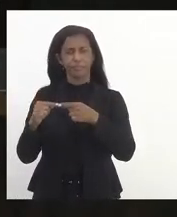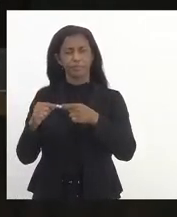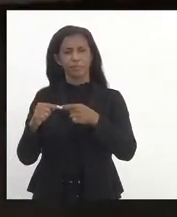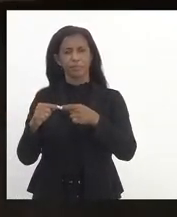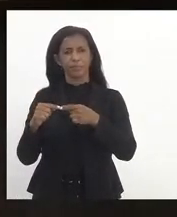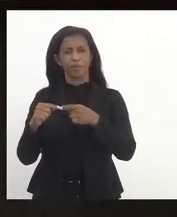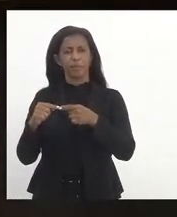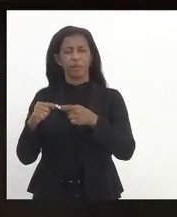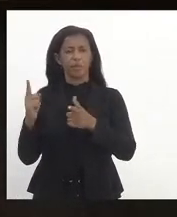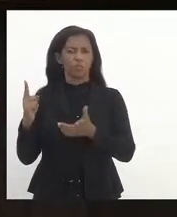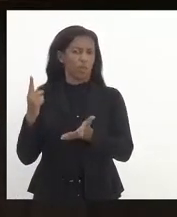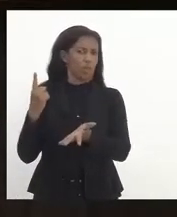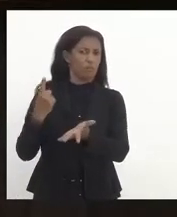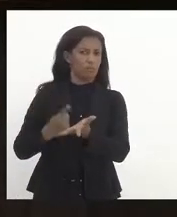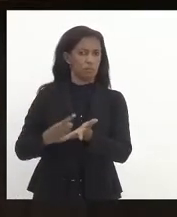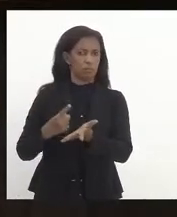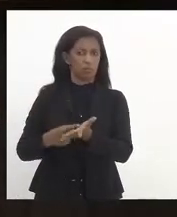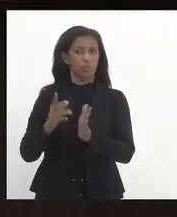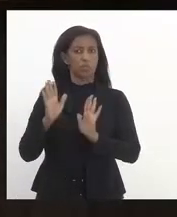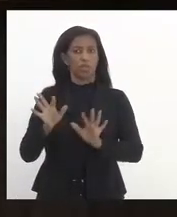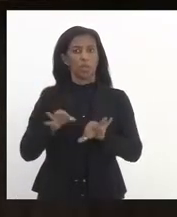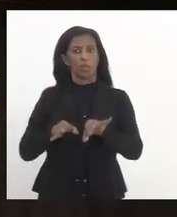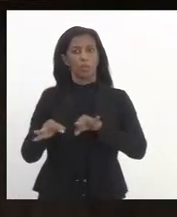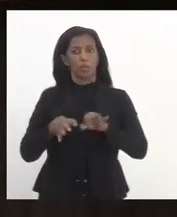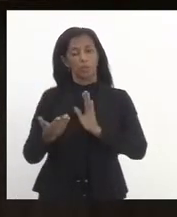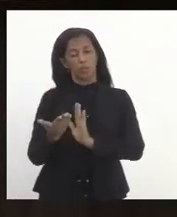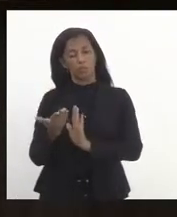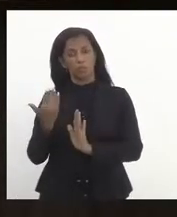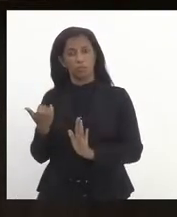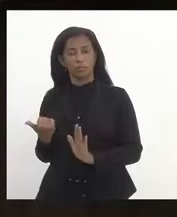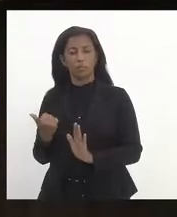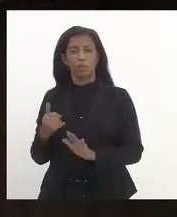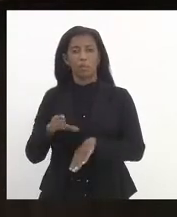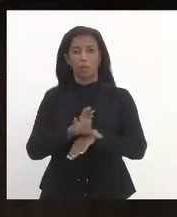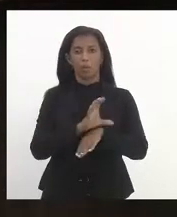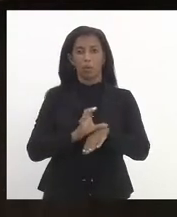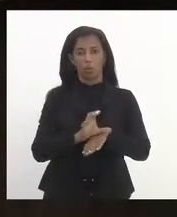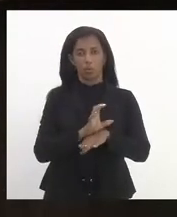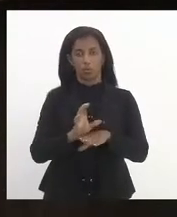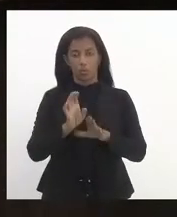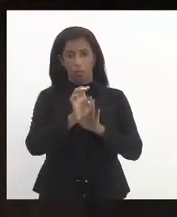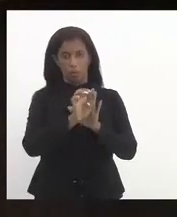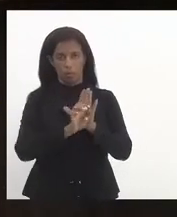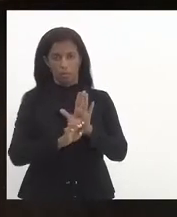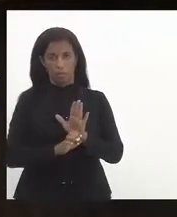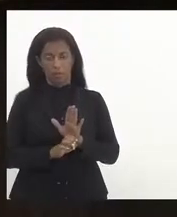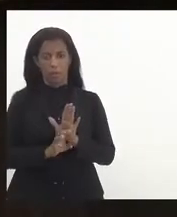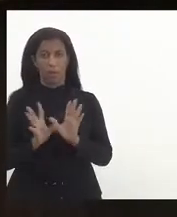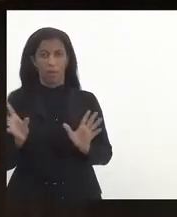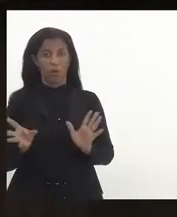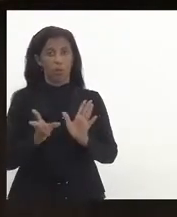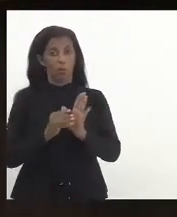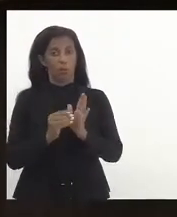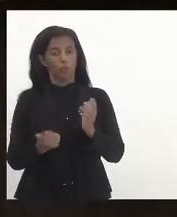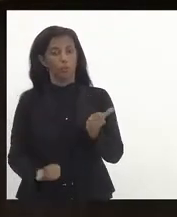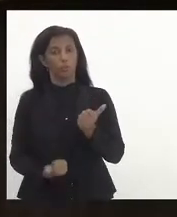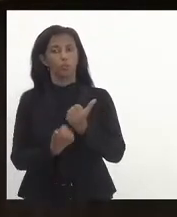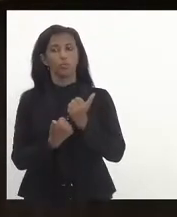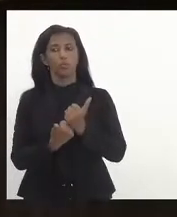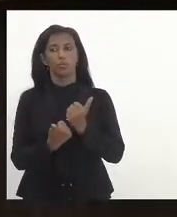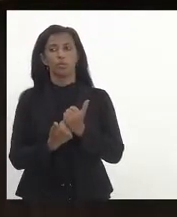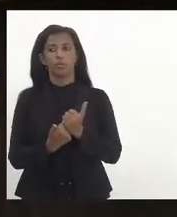do acordo que fizemos no projeto anterior, parecer pela constitucionalidade com emendas, concluindo por